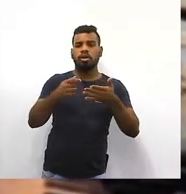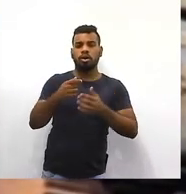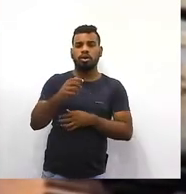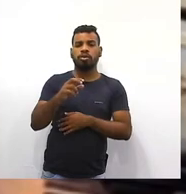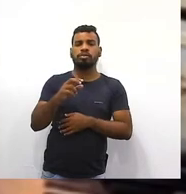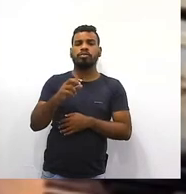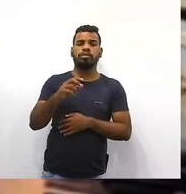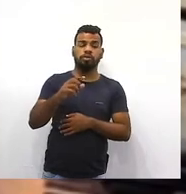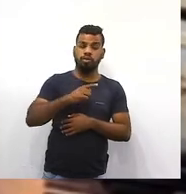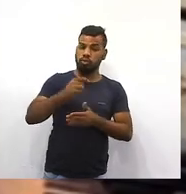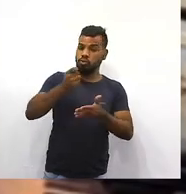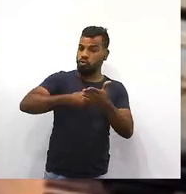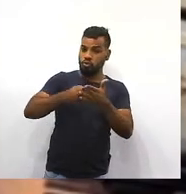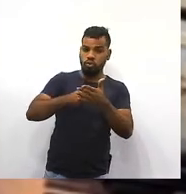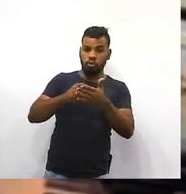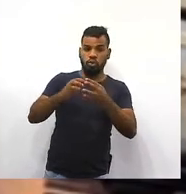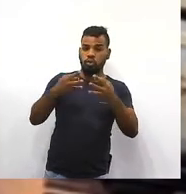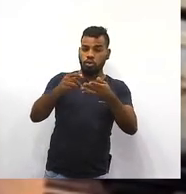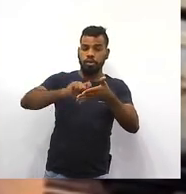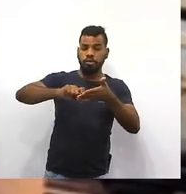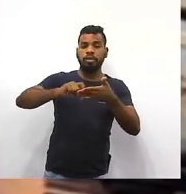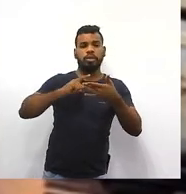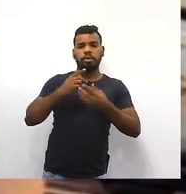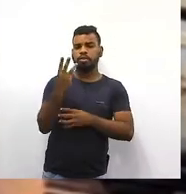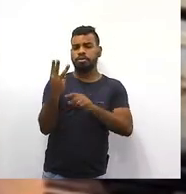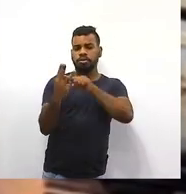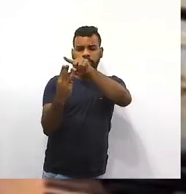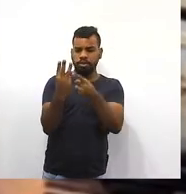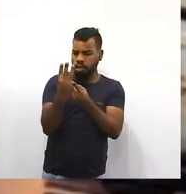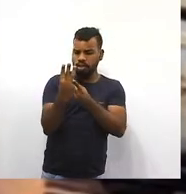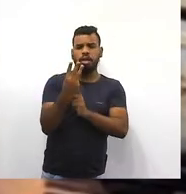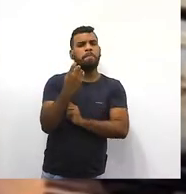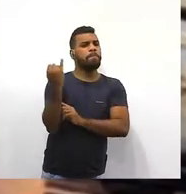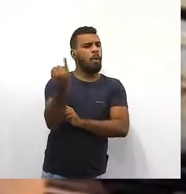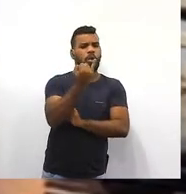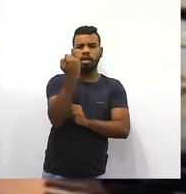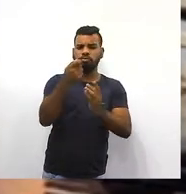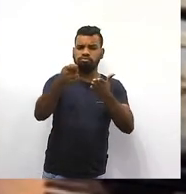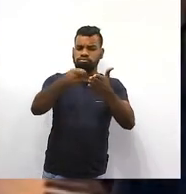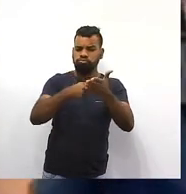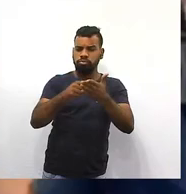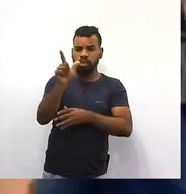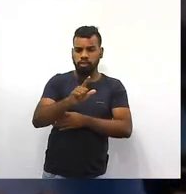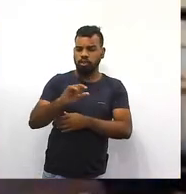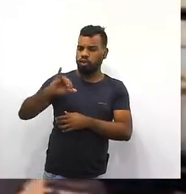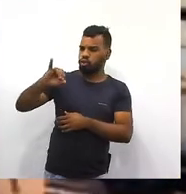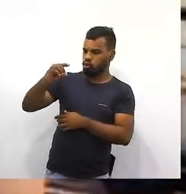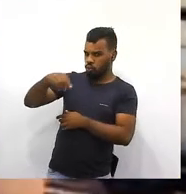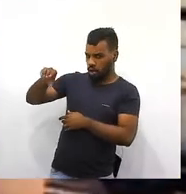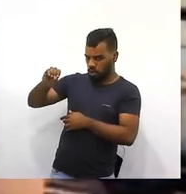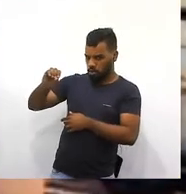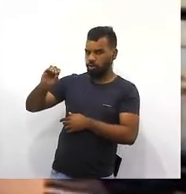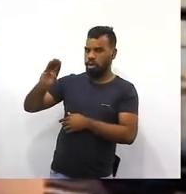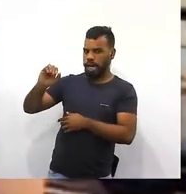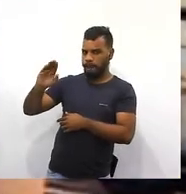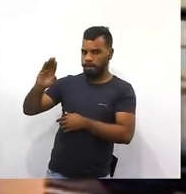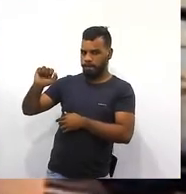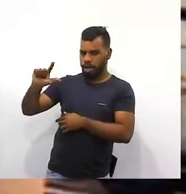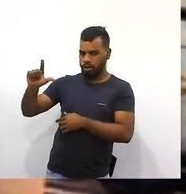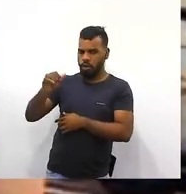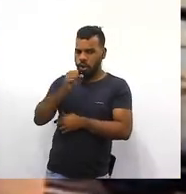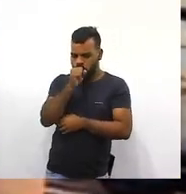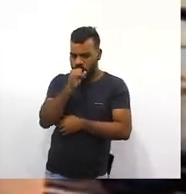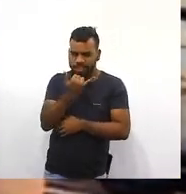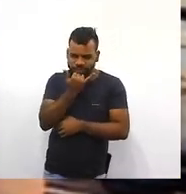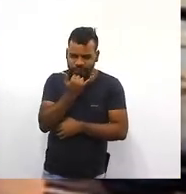escritor mineiro. Então são três grandes escritores desse momento da literatura. É o João Cabral de Melo Neto, perdão,